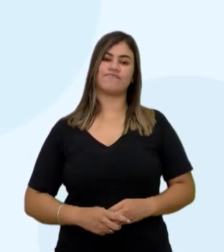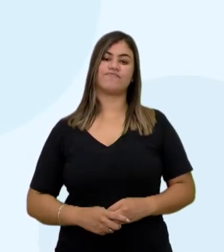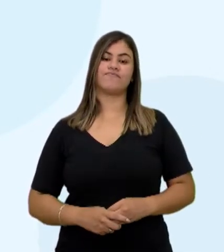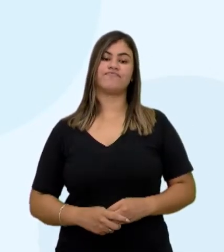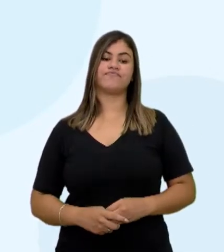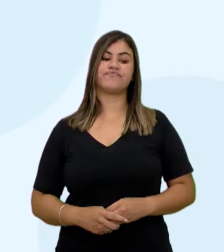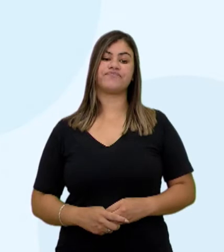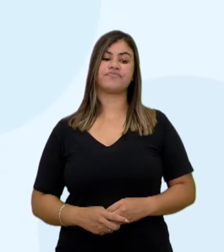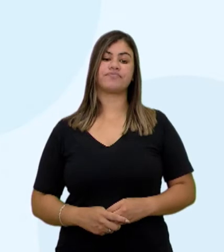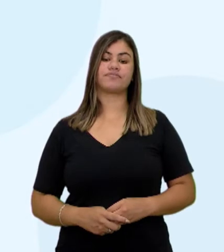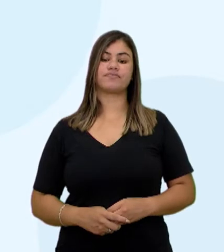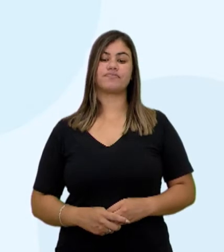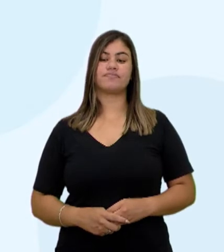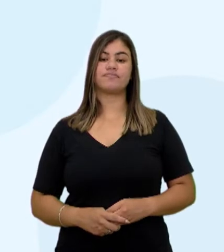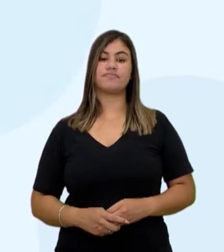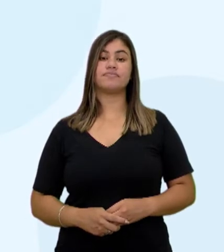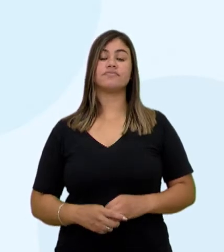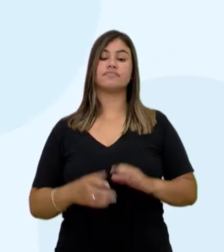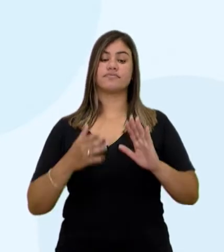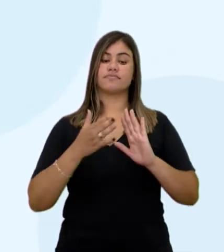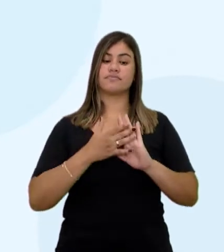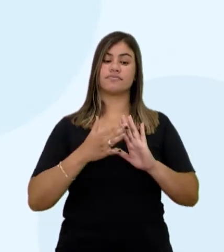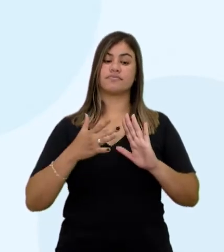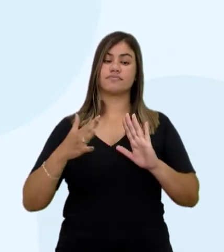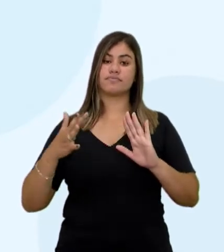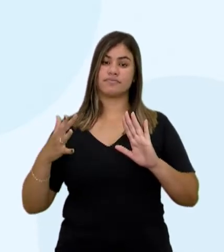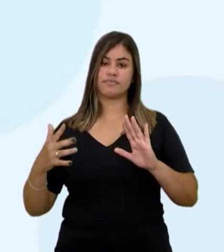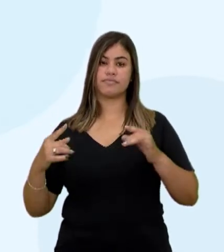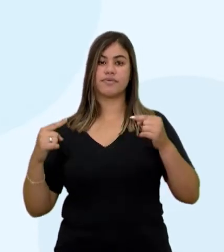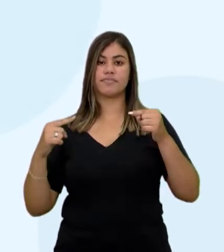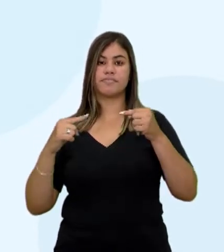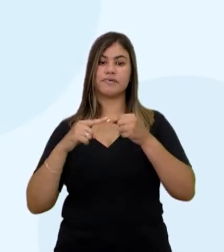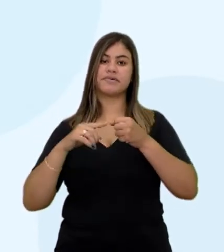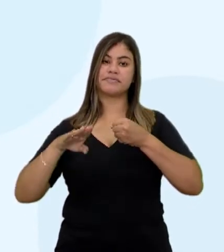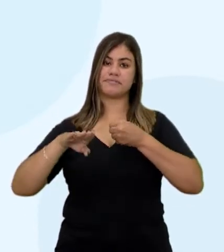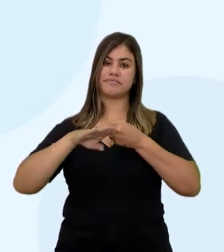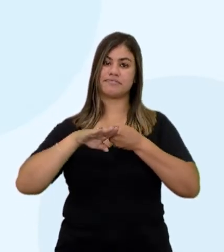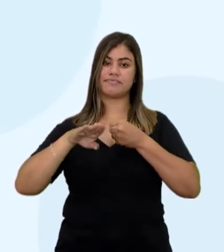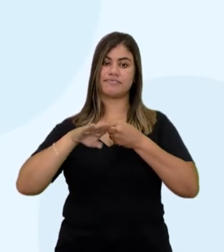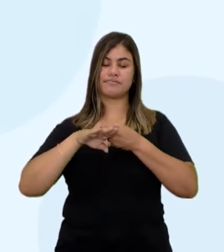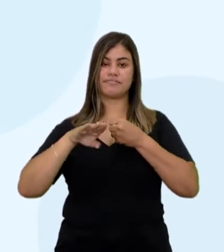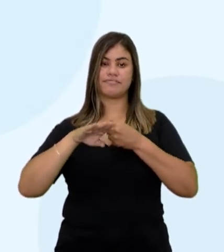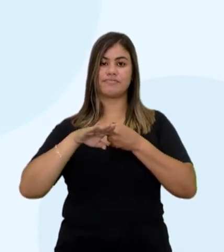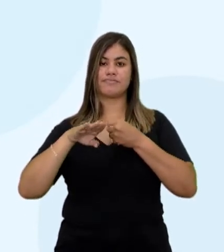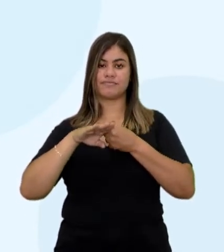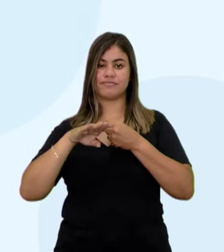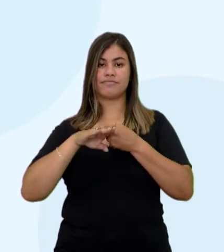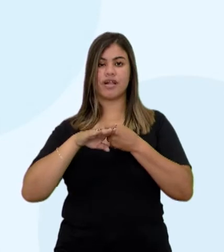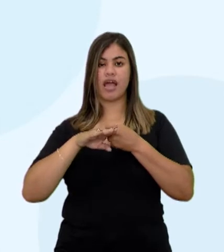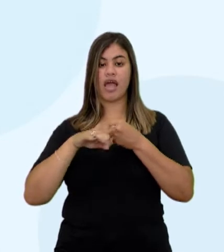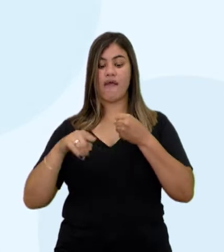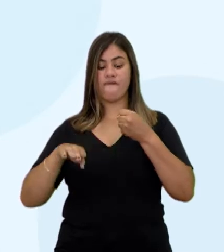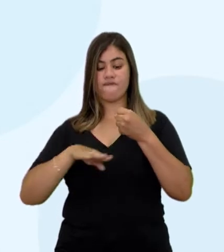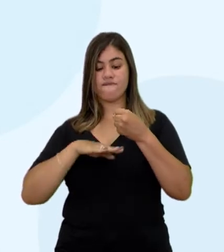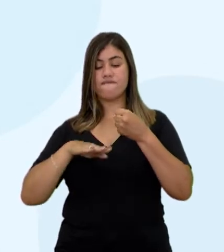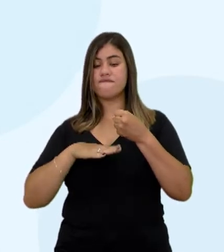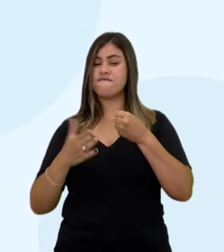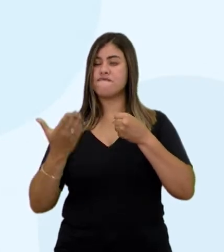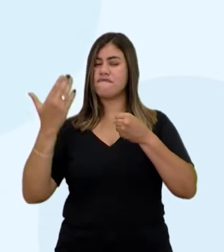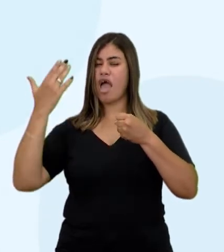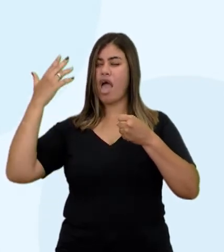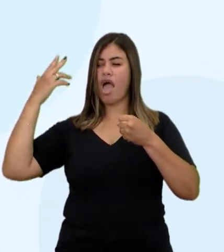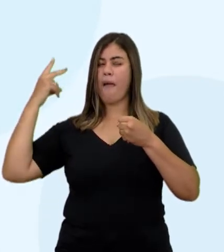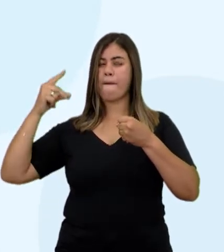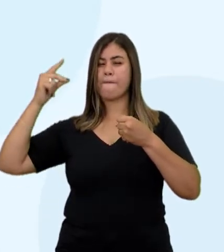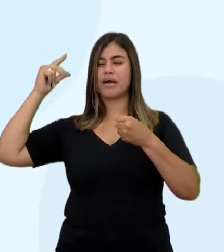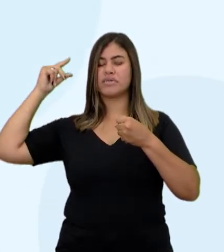essa era aí que a gente viu, a era mesozoica, que é a era, né, que está entre a era mais antiga e a era mais recente, é